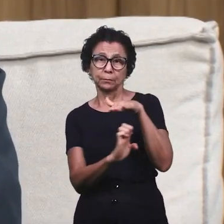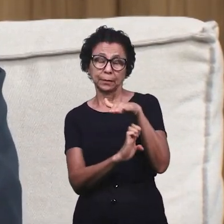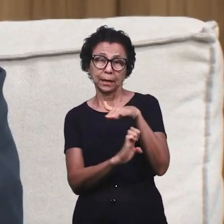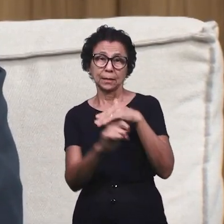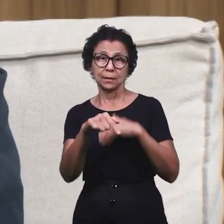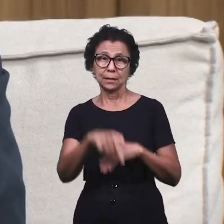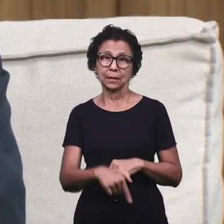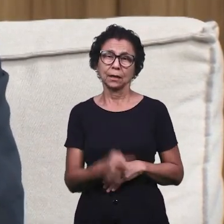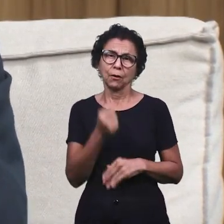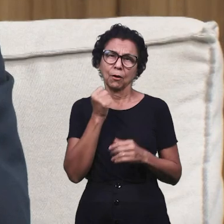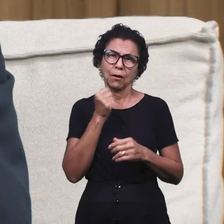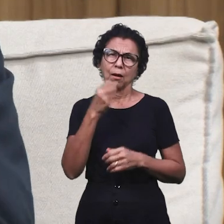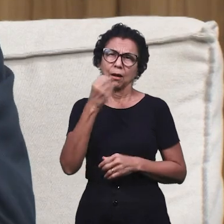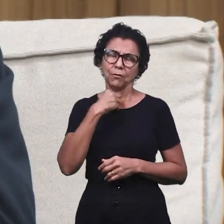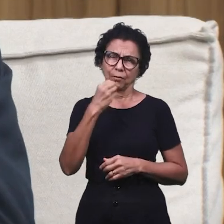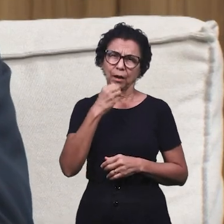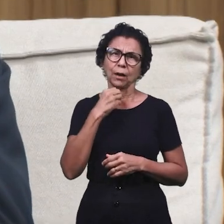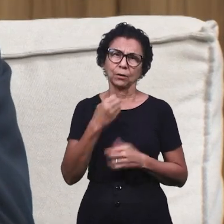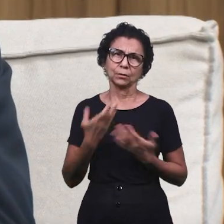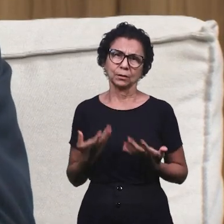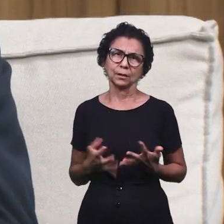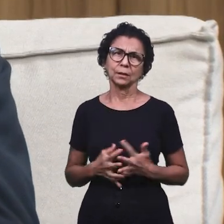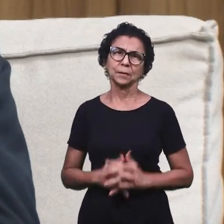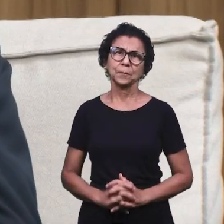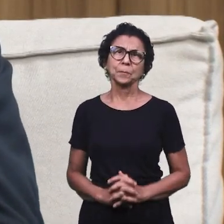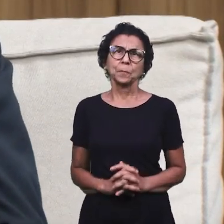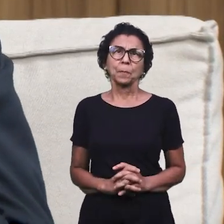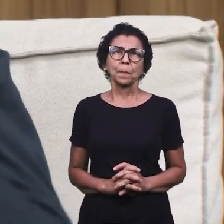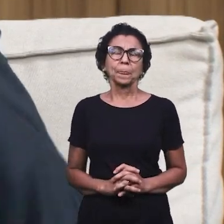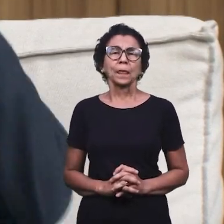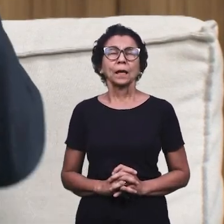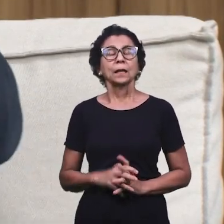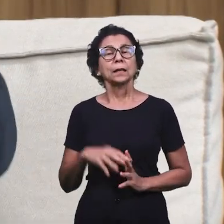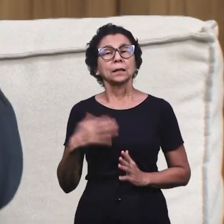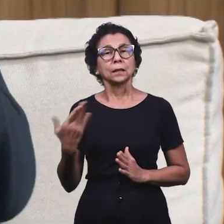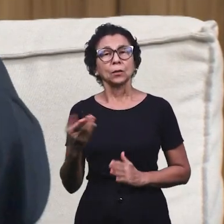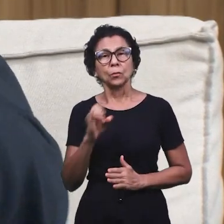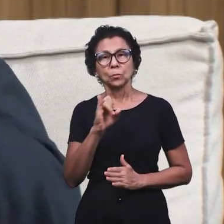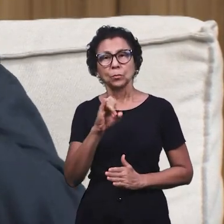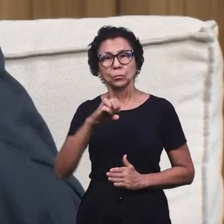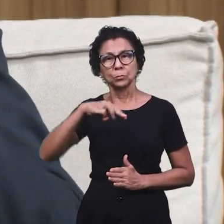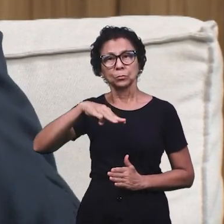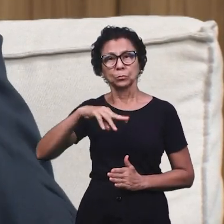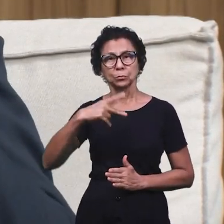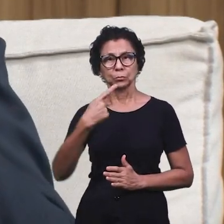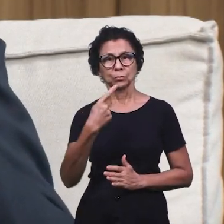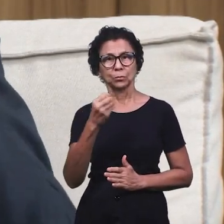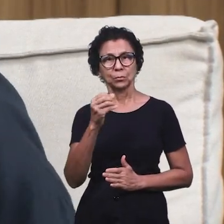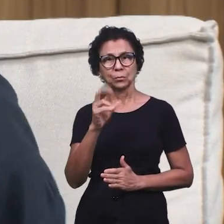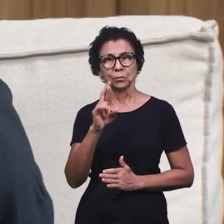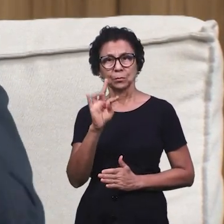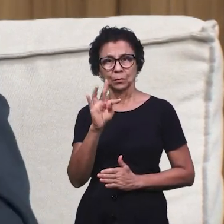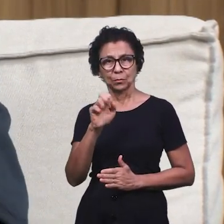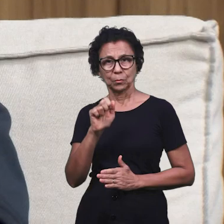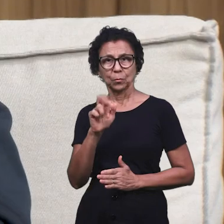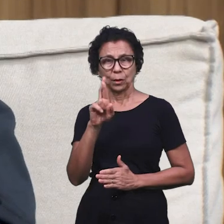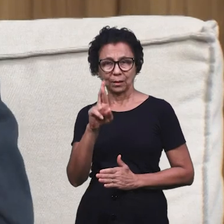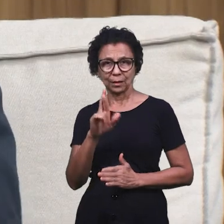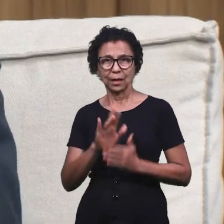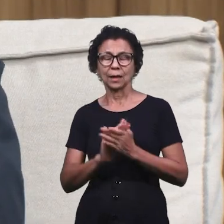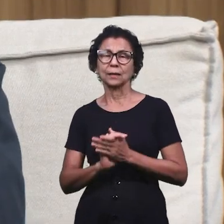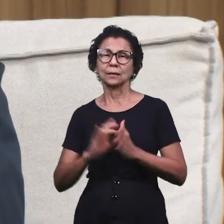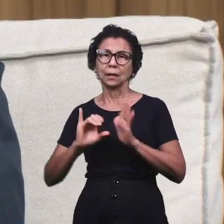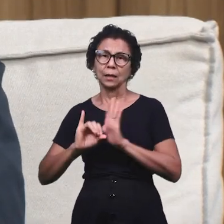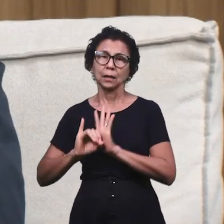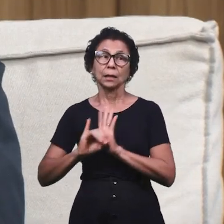né, a nossa nação. Então, por isso que quando se fala de importar, são produtos normalmente industrializados.